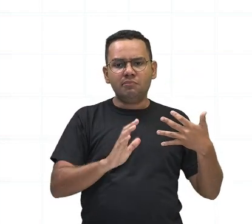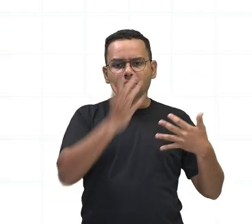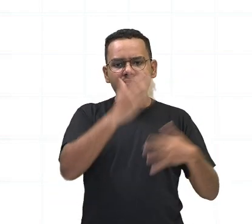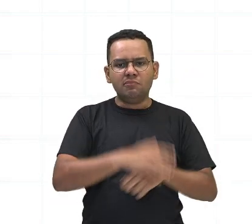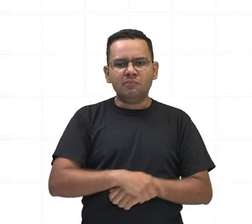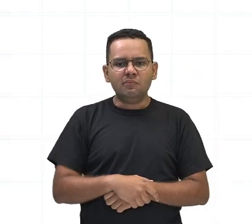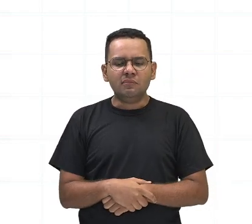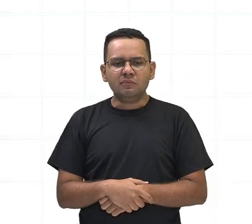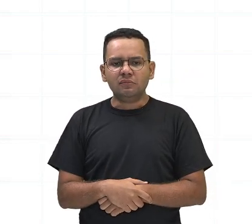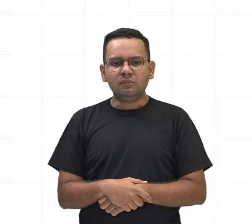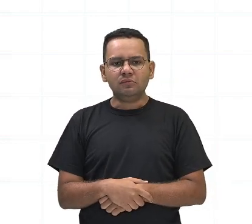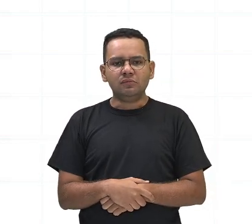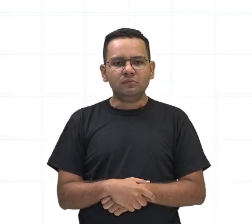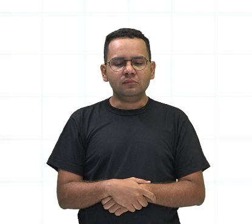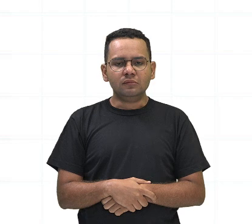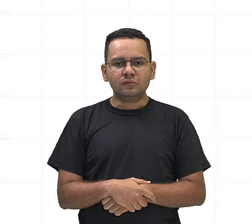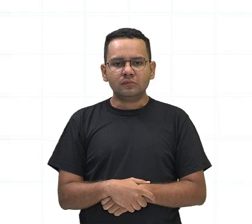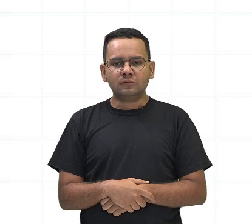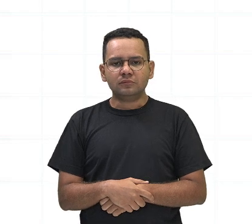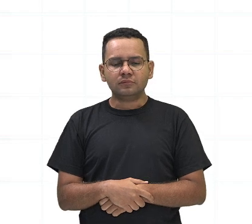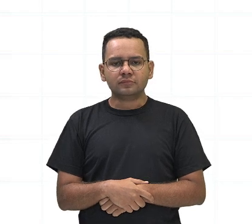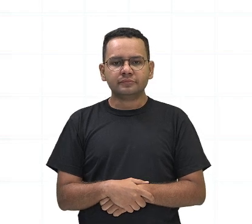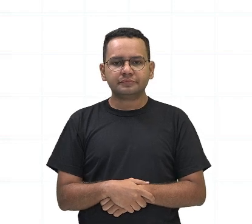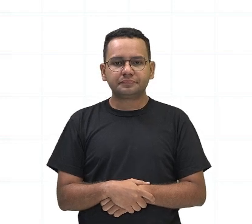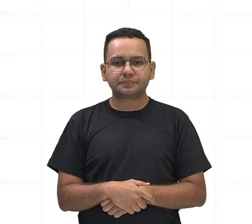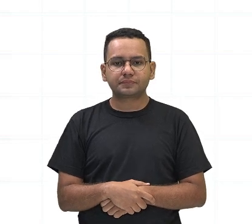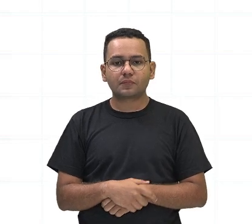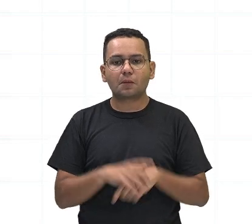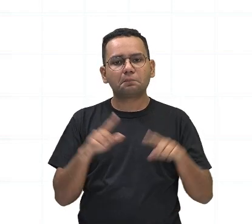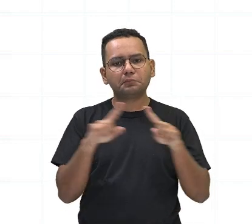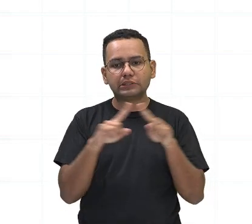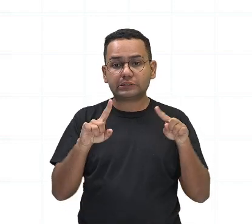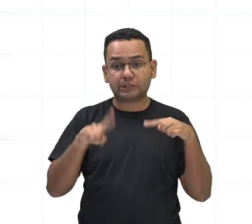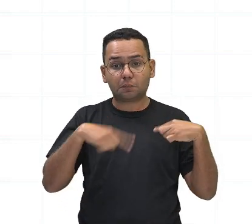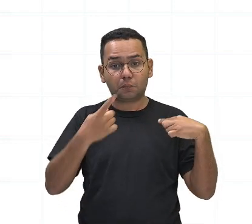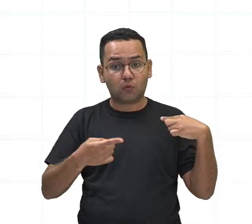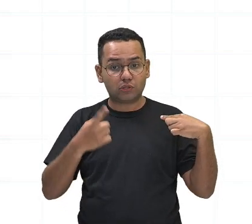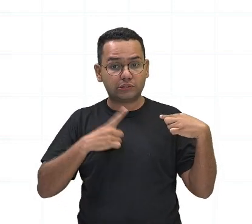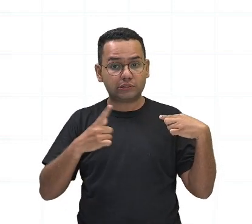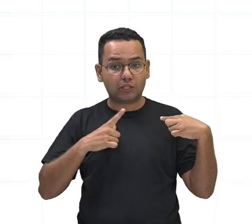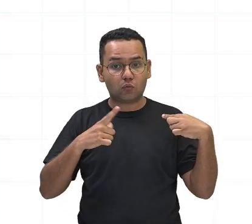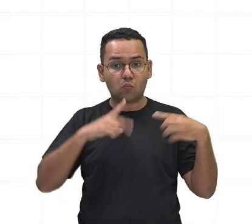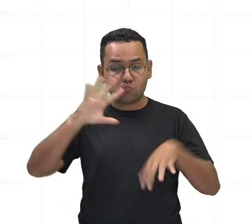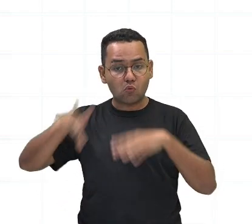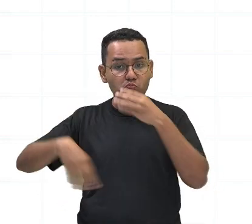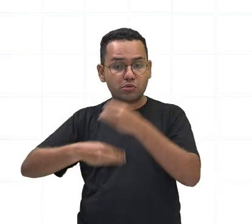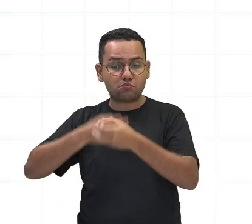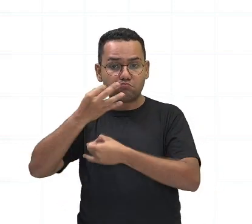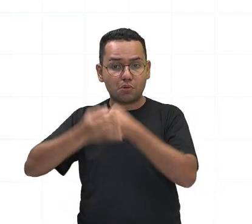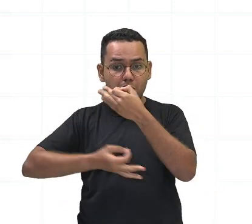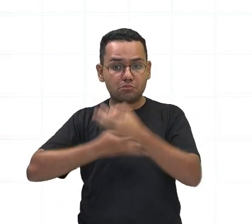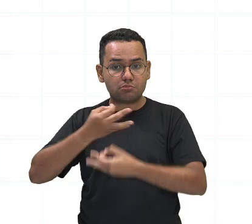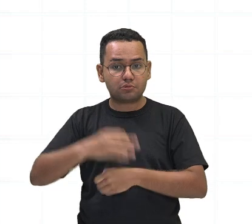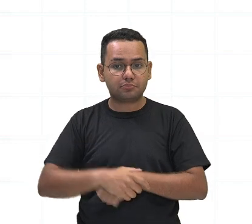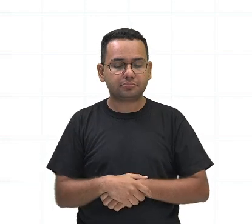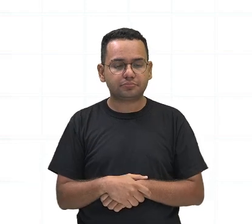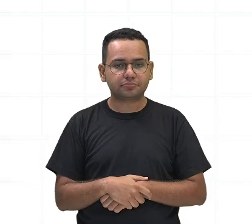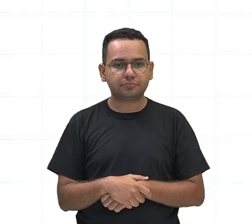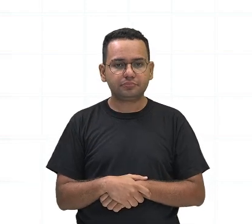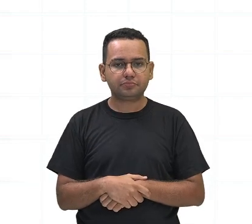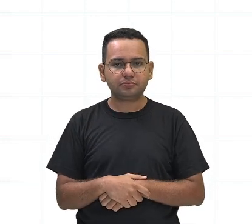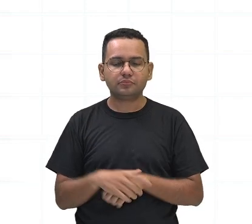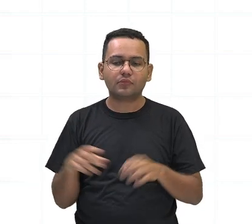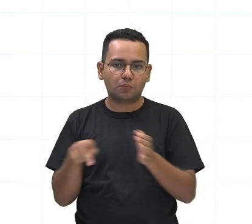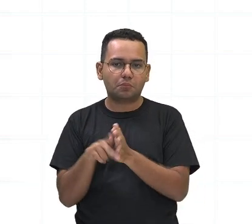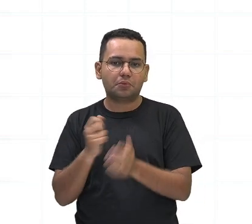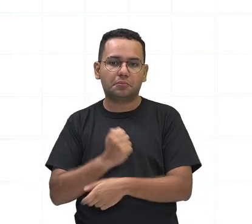ocorrido, informando o fato. Apesar de eu ter uma fala ali, né, do coronel, que é o